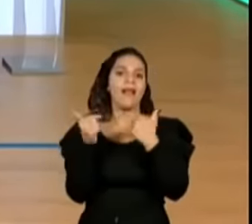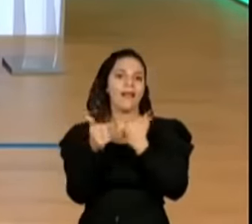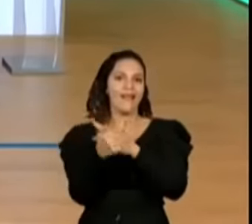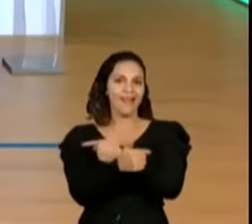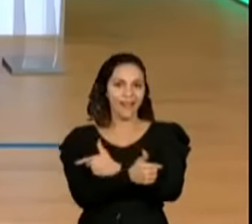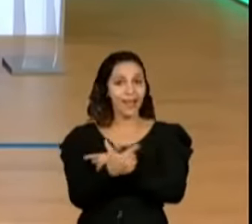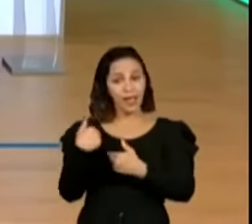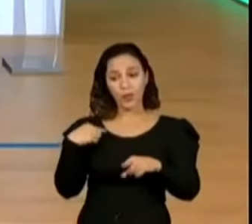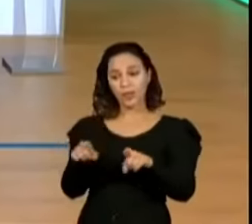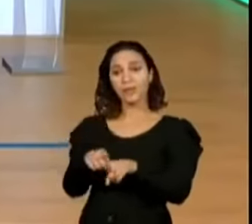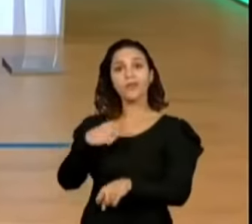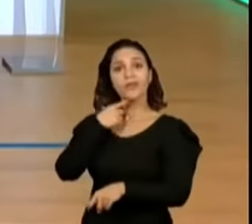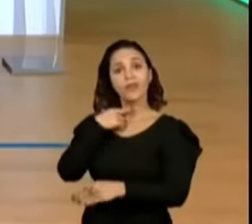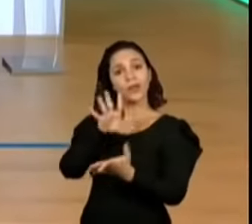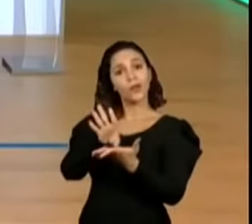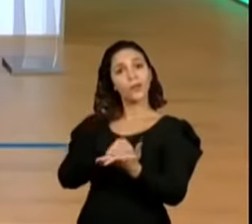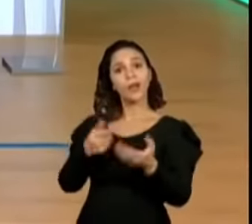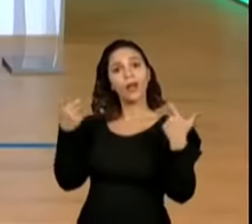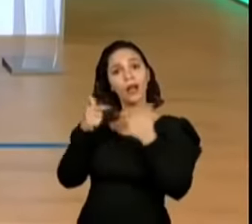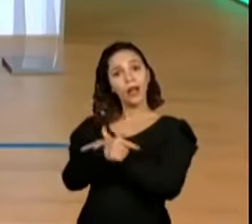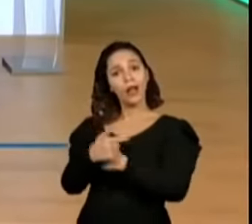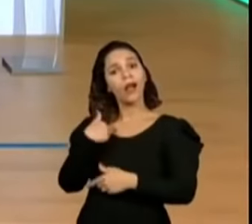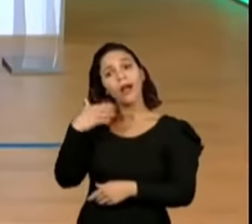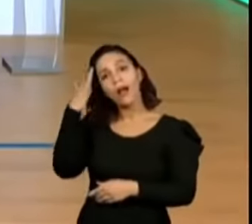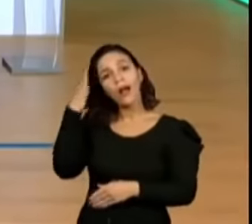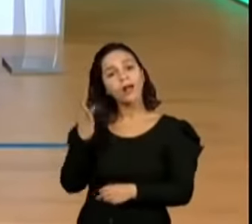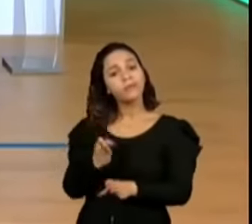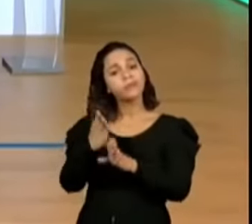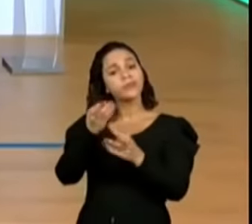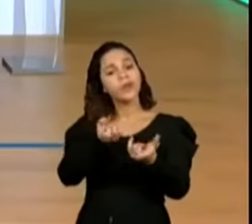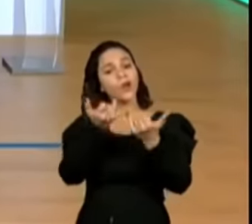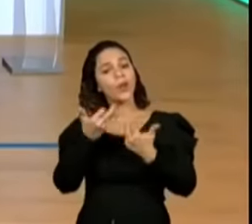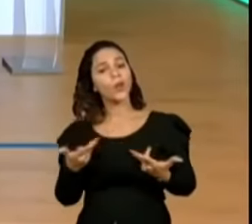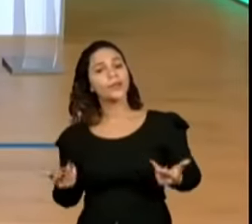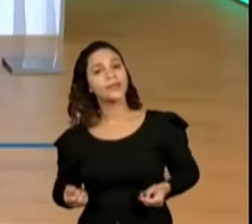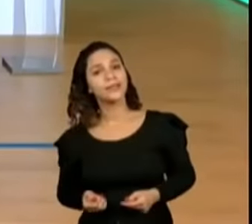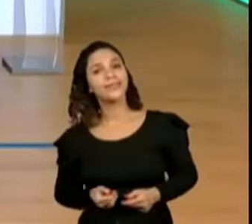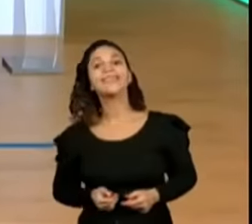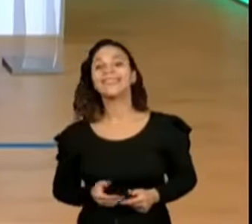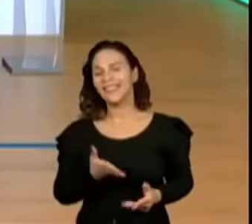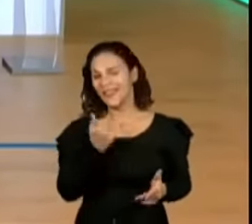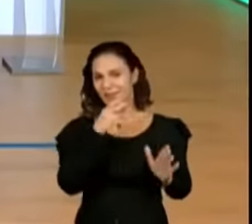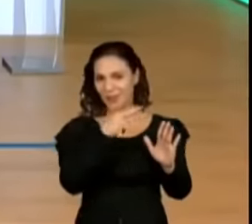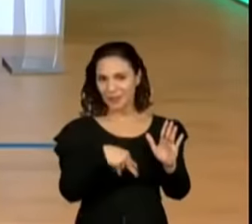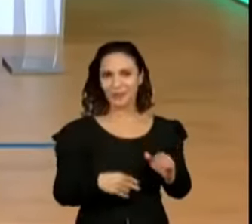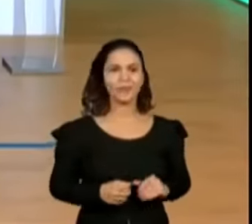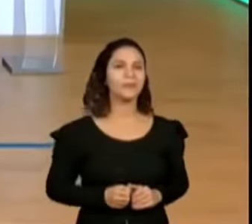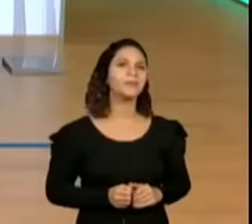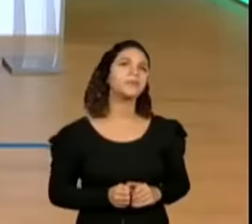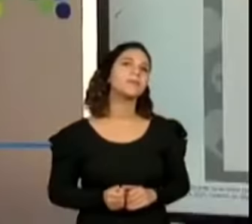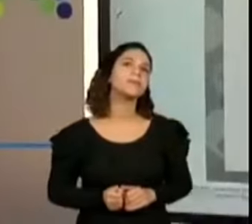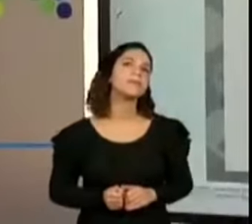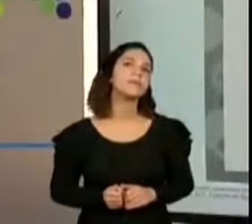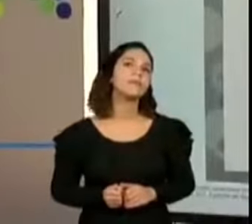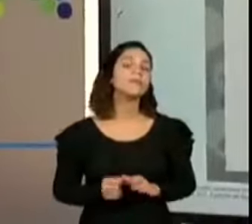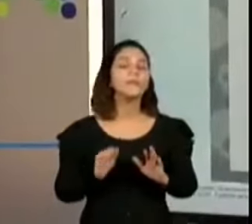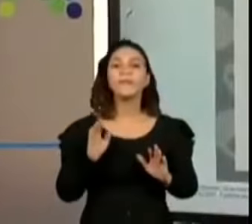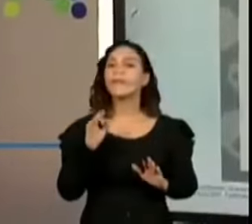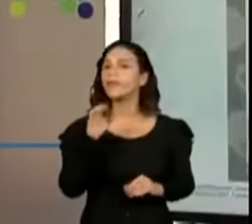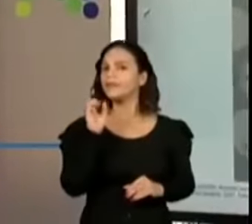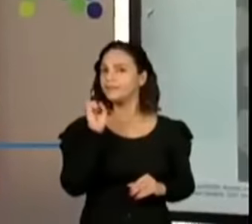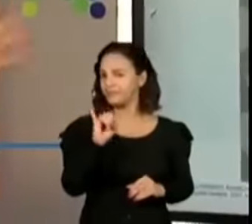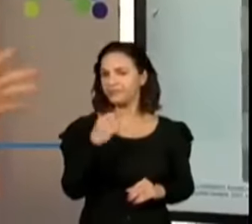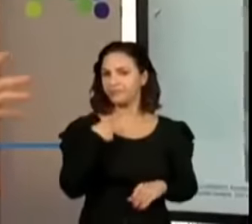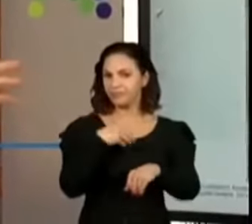quero também rir um pouco e descobrir aí essa curiosidade que ele vai nos contar. Vamos para a leitura do Você Sabia Que? Quando eu falo